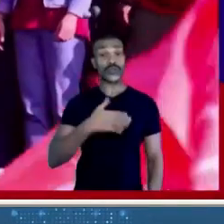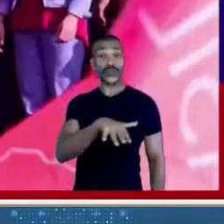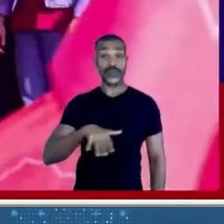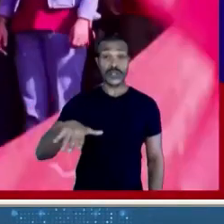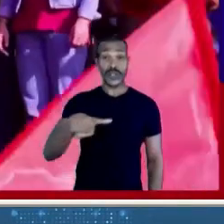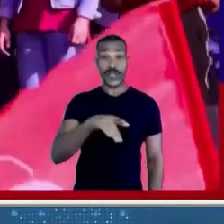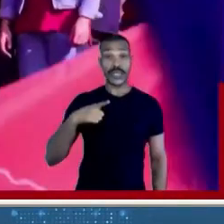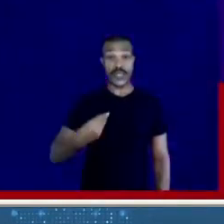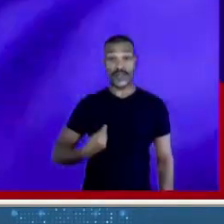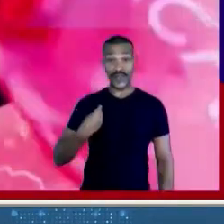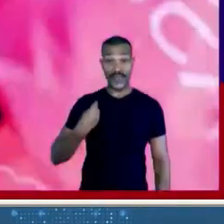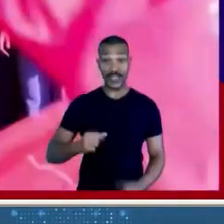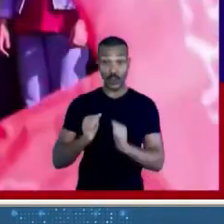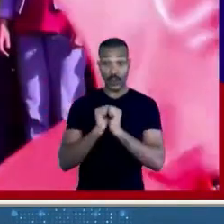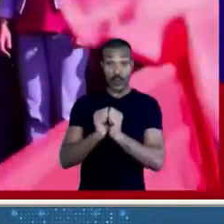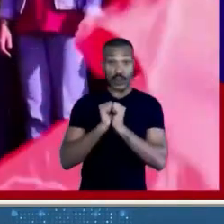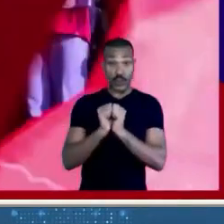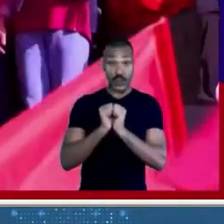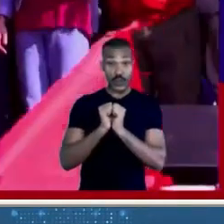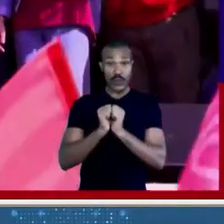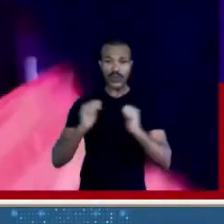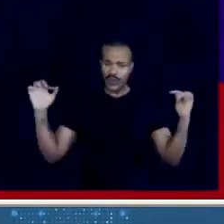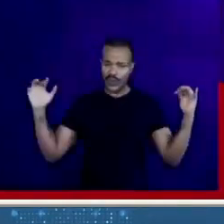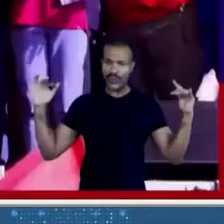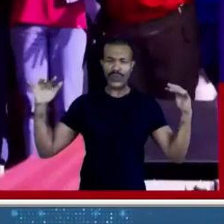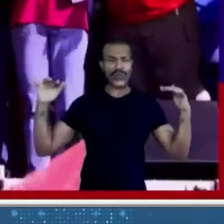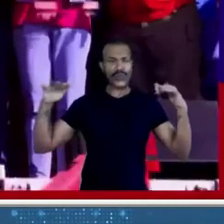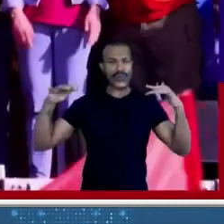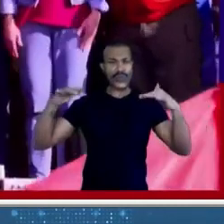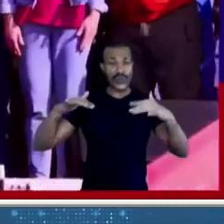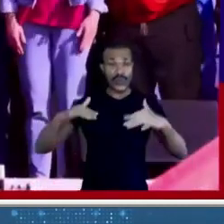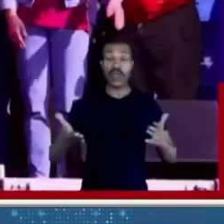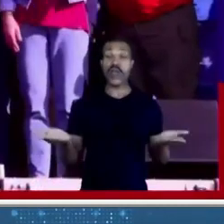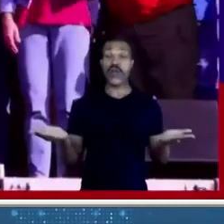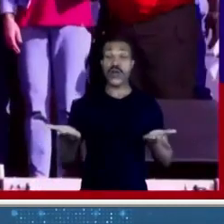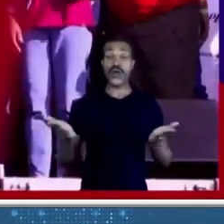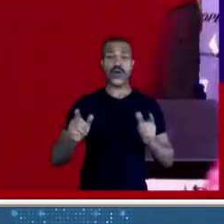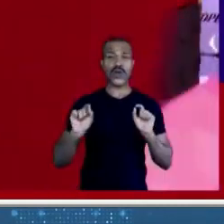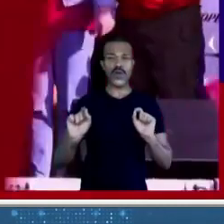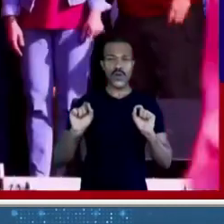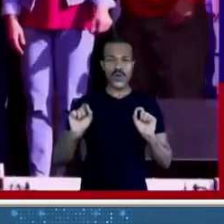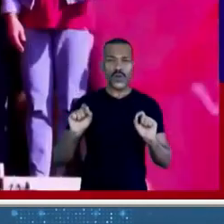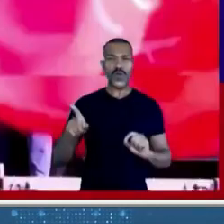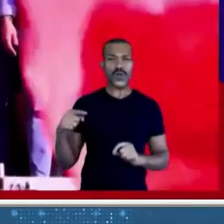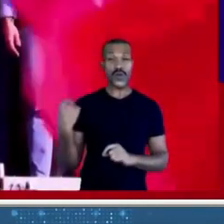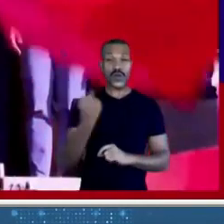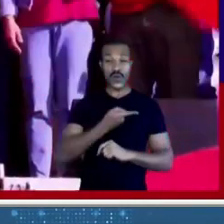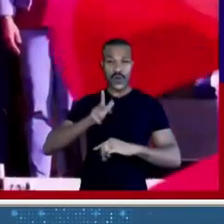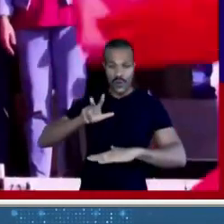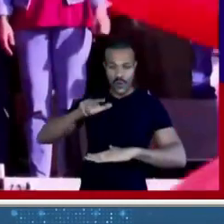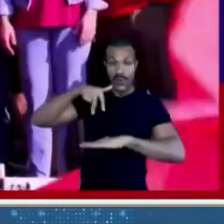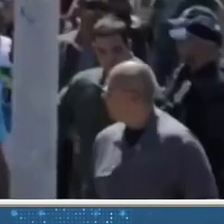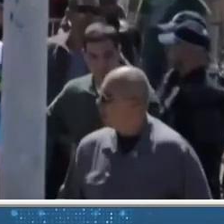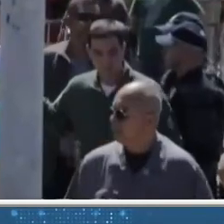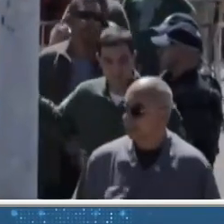uma estrutura de mídia também profissional, e tem realizações para mostrar. E mais ainda, tem dinheiro para investir, né, a partir